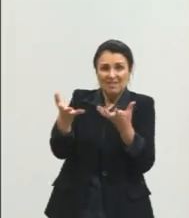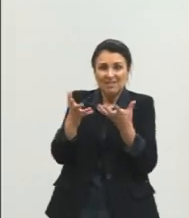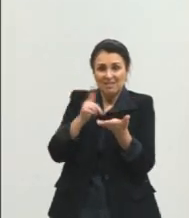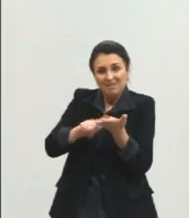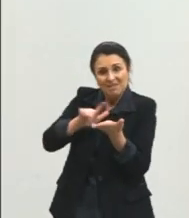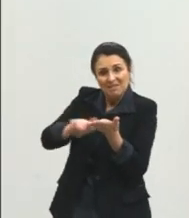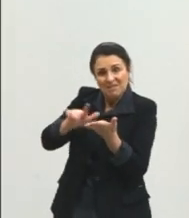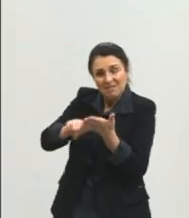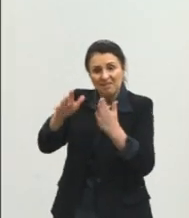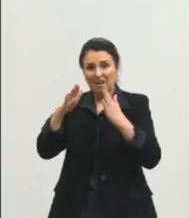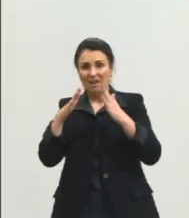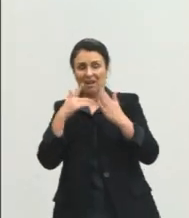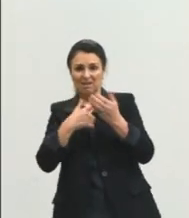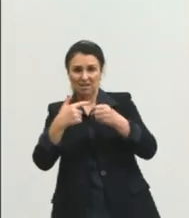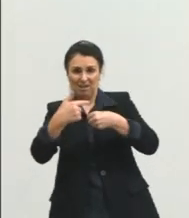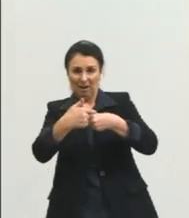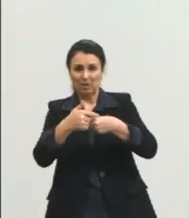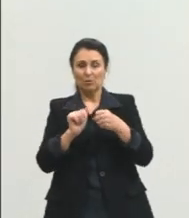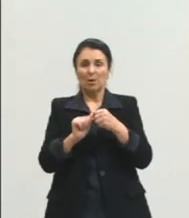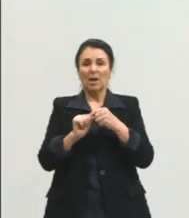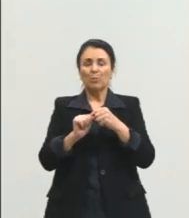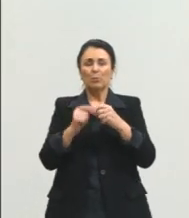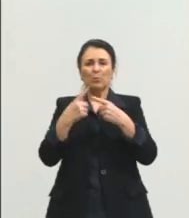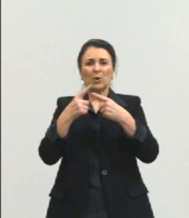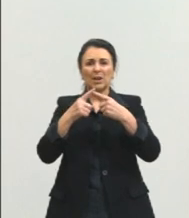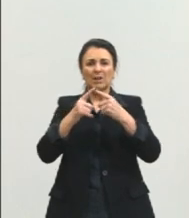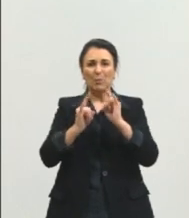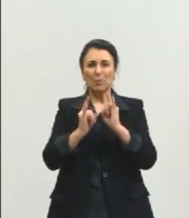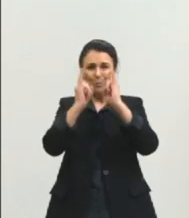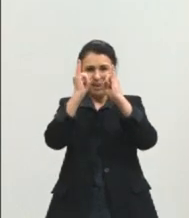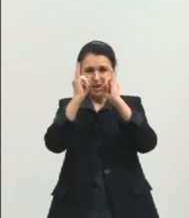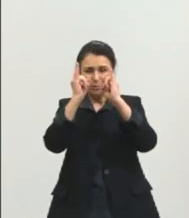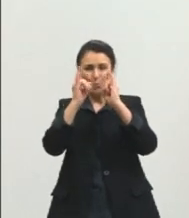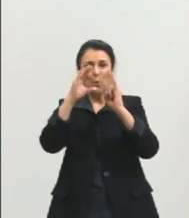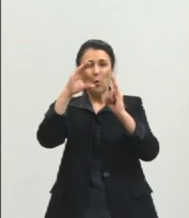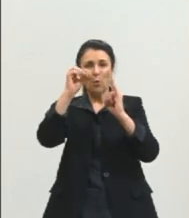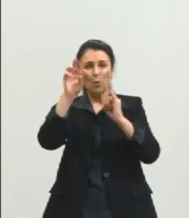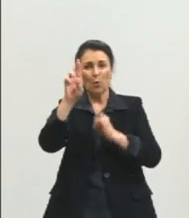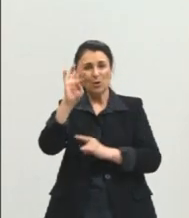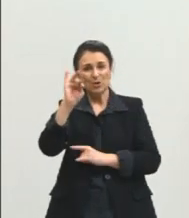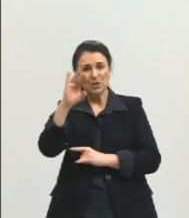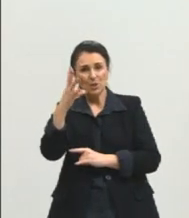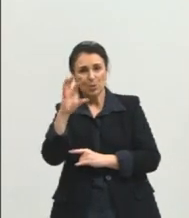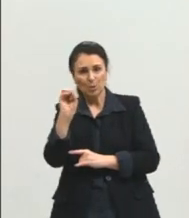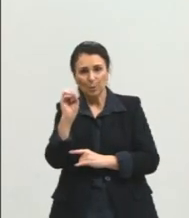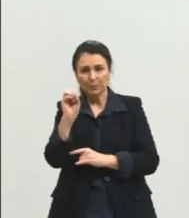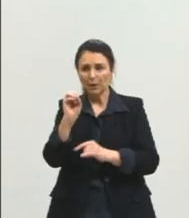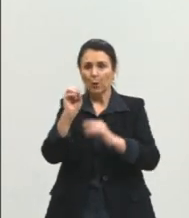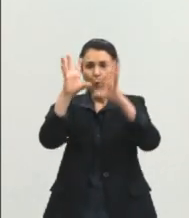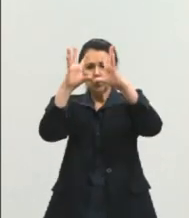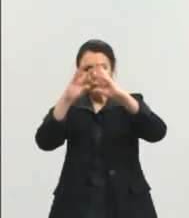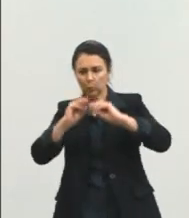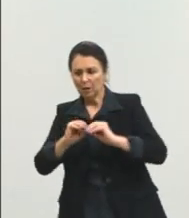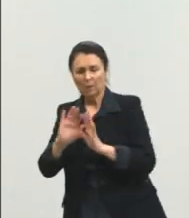pessoas das suas casas, destruíram esses cortiços, essas pessoas ficaram sem ter onde morar. Naquela época também, para tentar lutar contra a